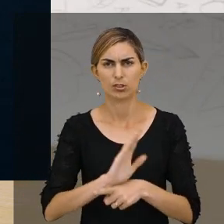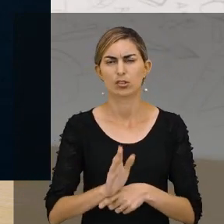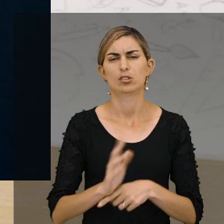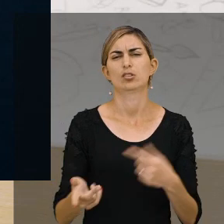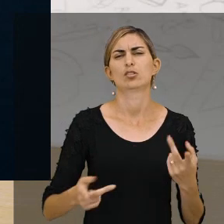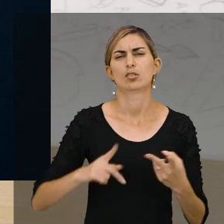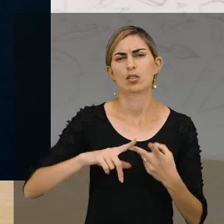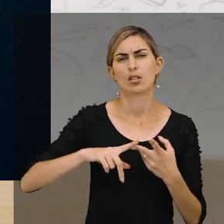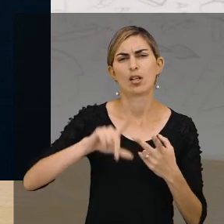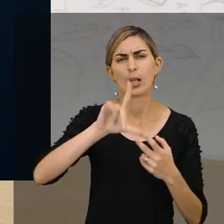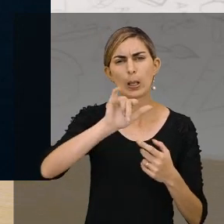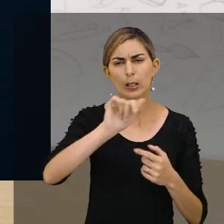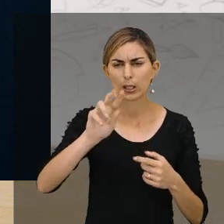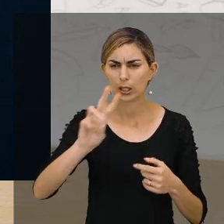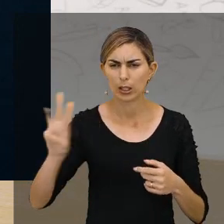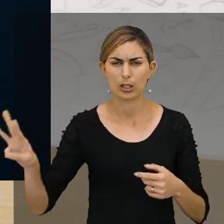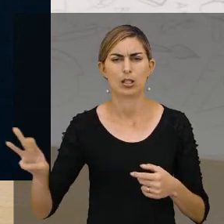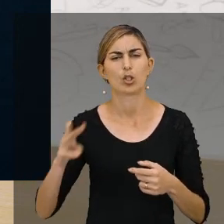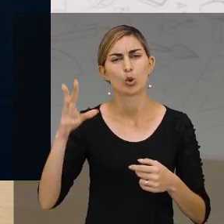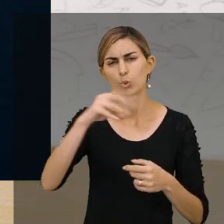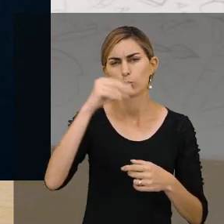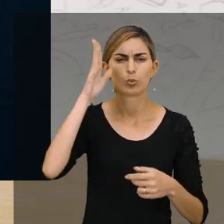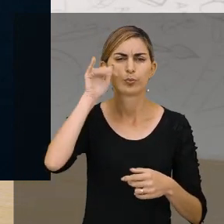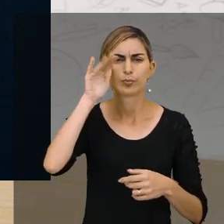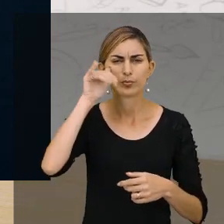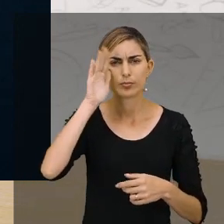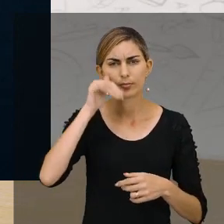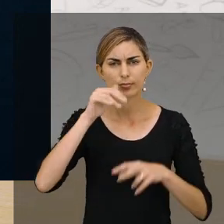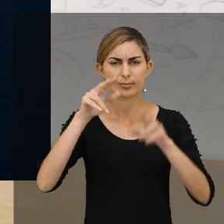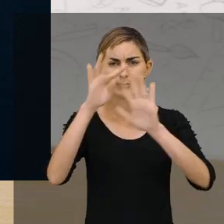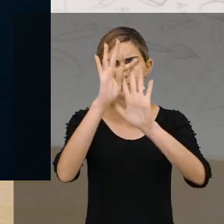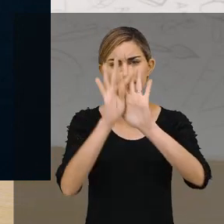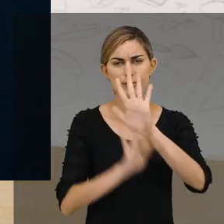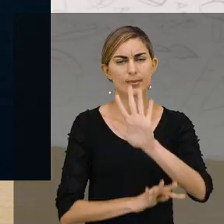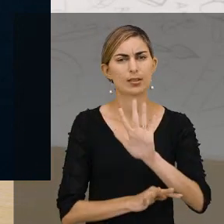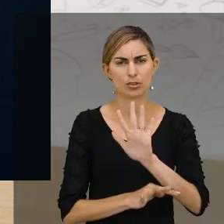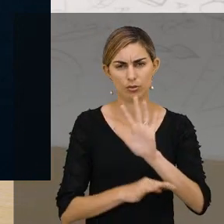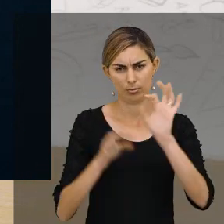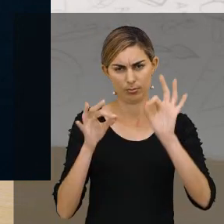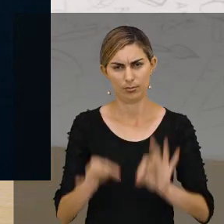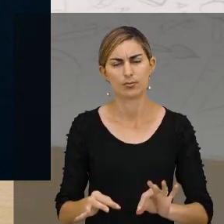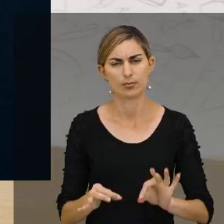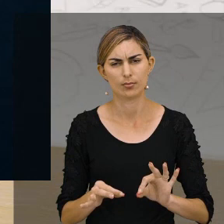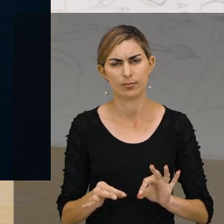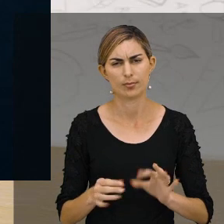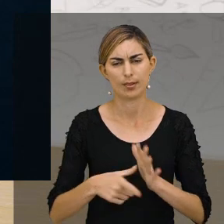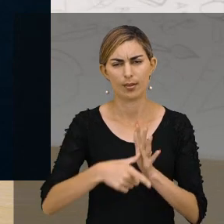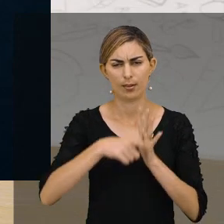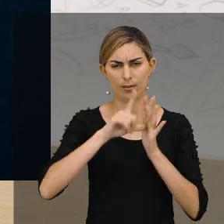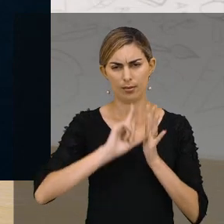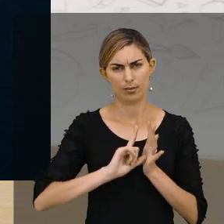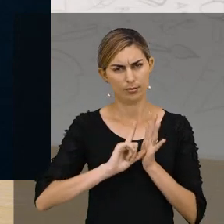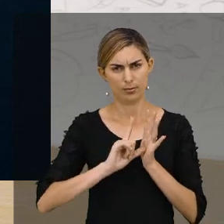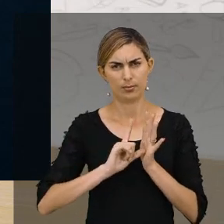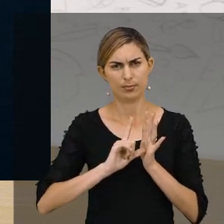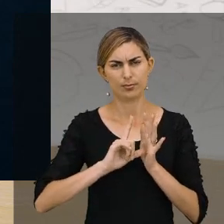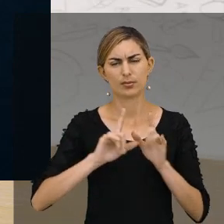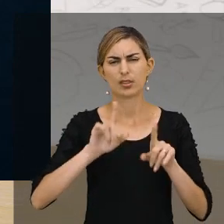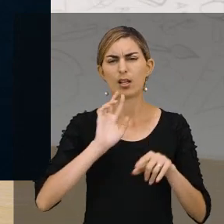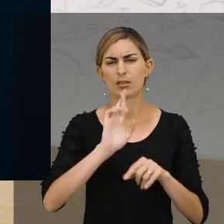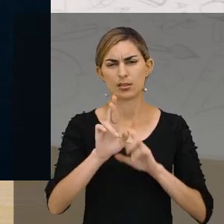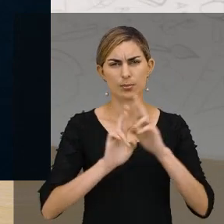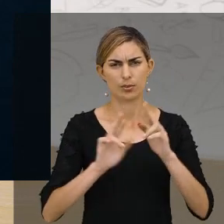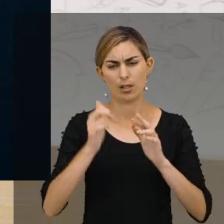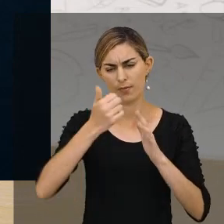vídeos, hiperlinks e toda uma curiosidade presente no texto, tá certo? Antes, inclusive,